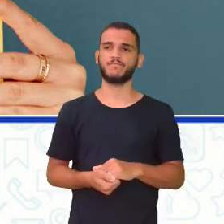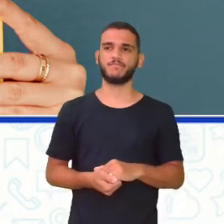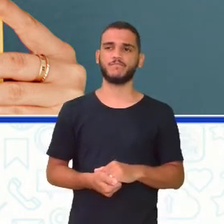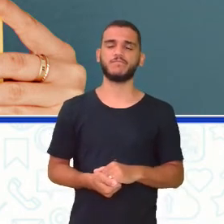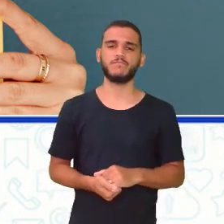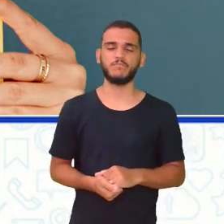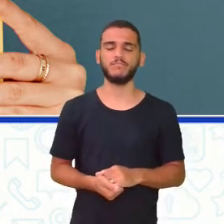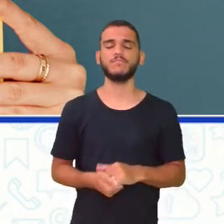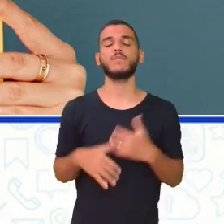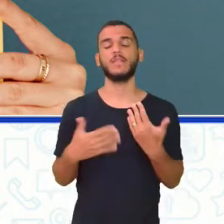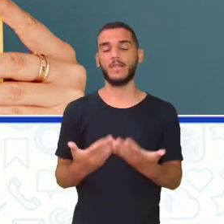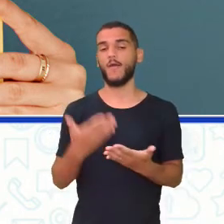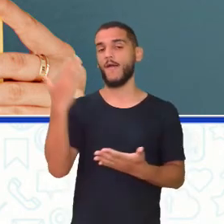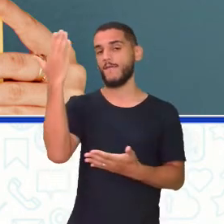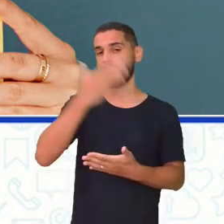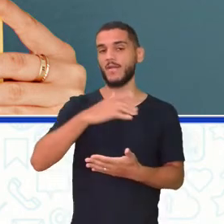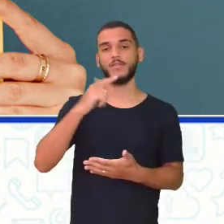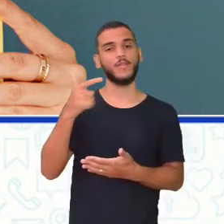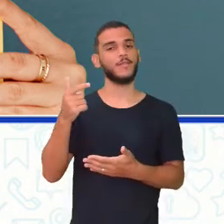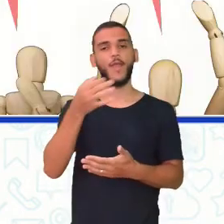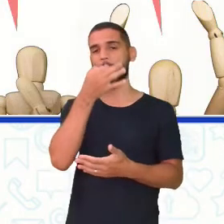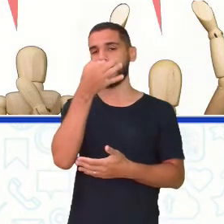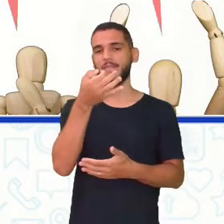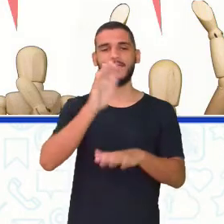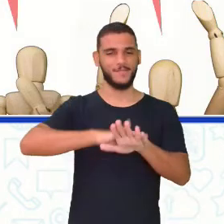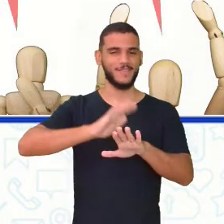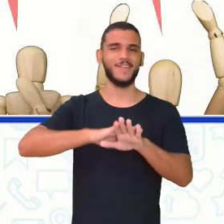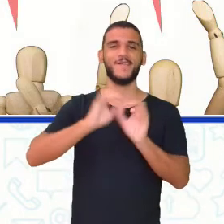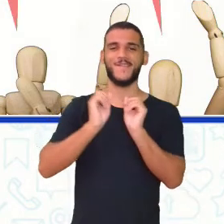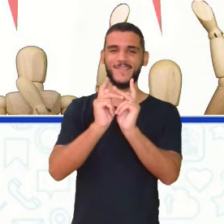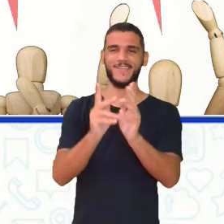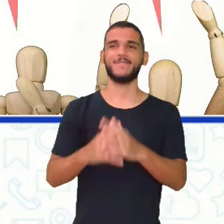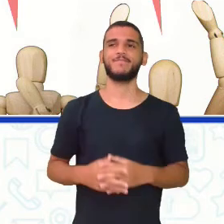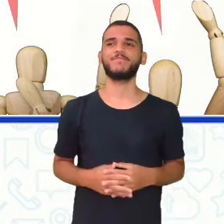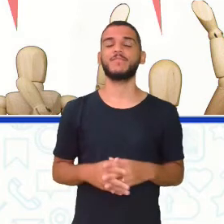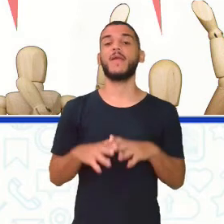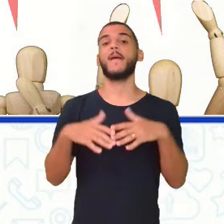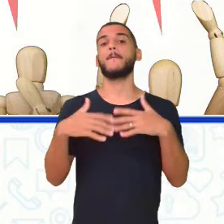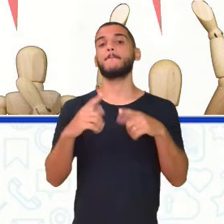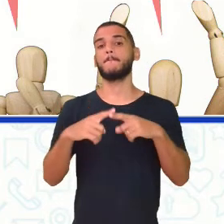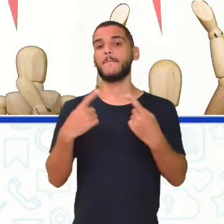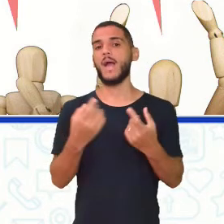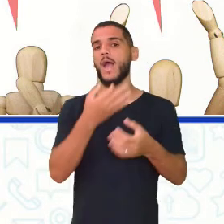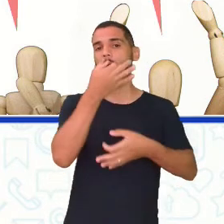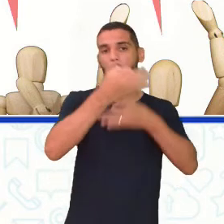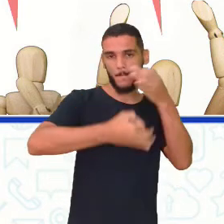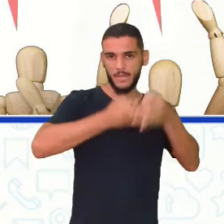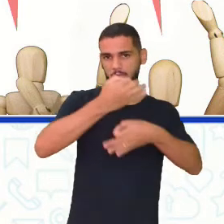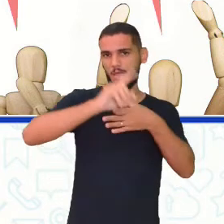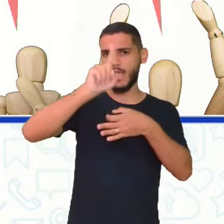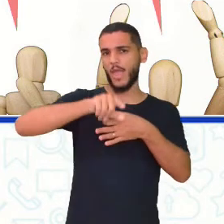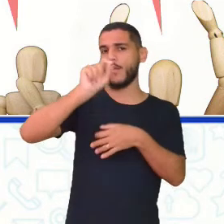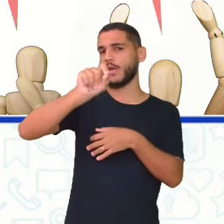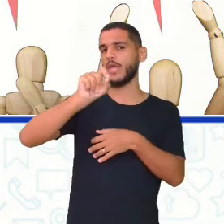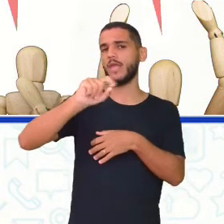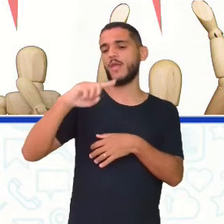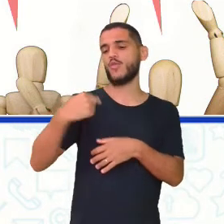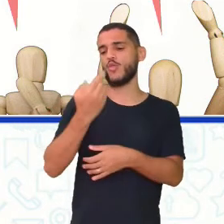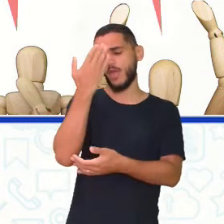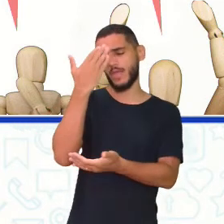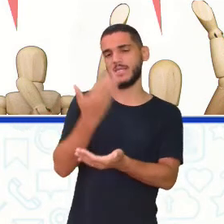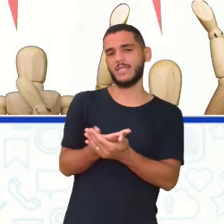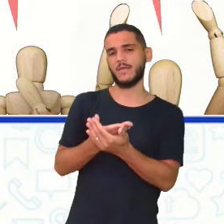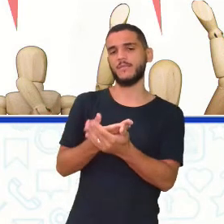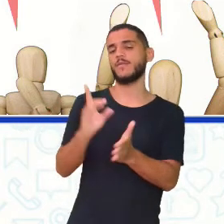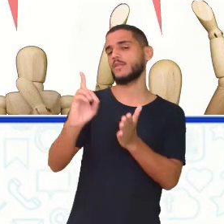Contra fatos não há argumentos, tá certo? Já a opinião é aquilo que a gente acredita. Segundo